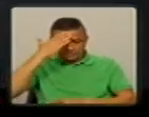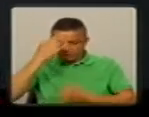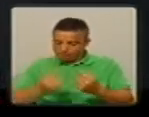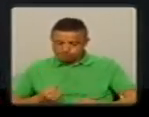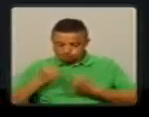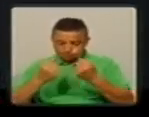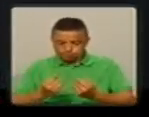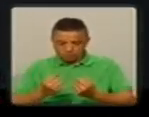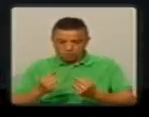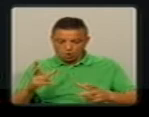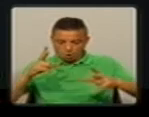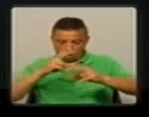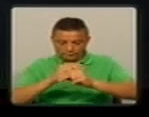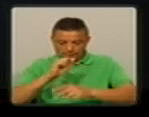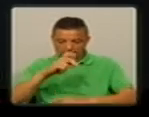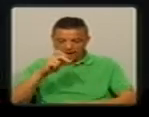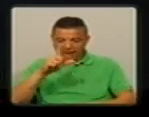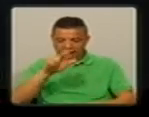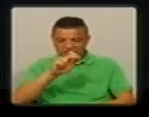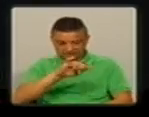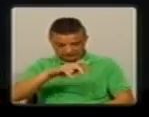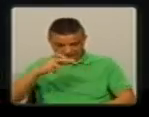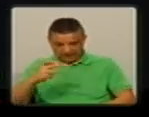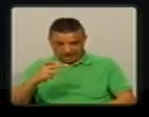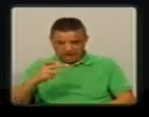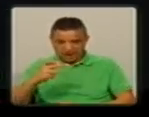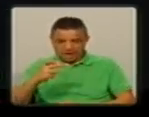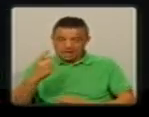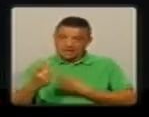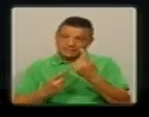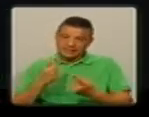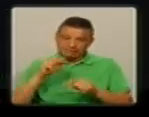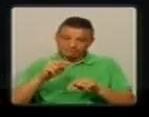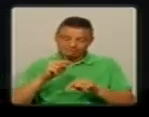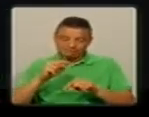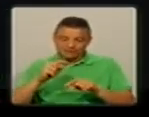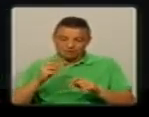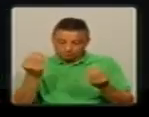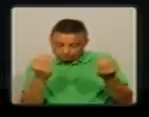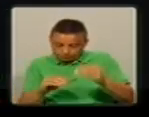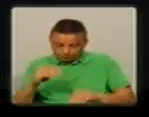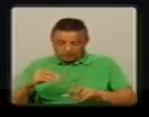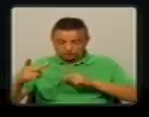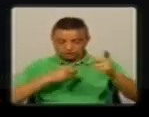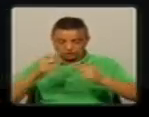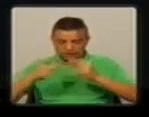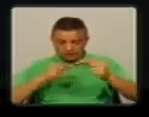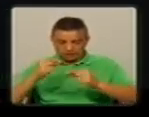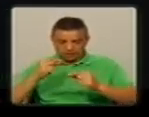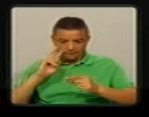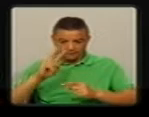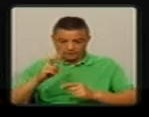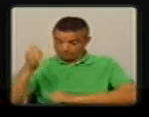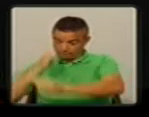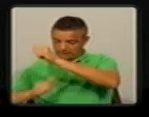para formar novas galáxias. São, portanto, galáxias dormentes, digamos assim, sob o ponto de vista da formação estelar. E, portanto, olhar para trás, para